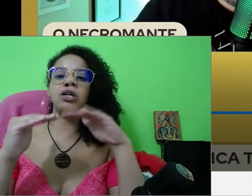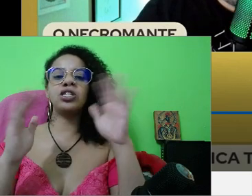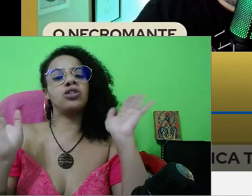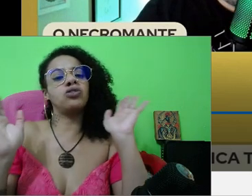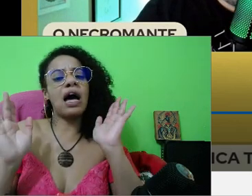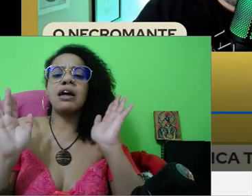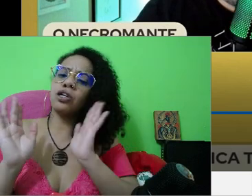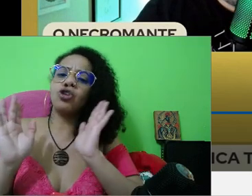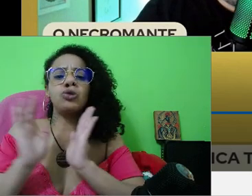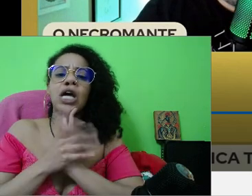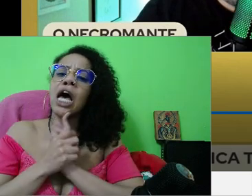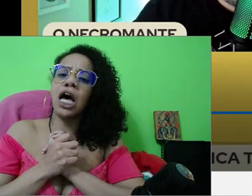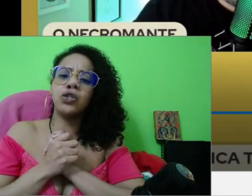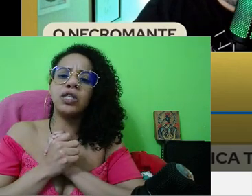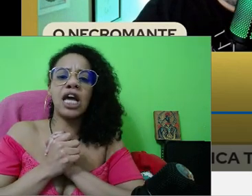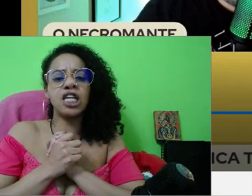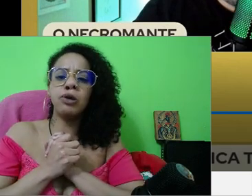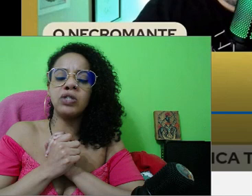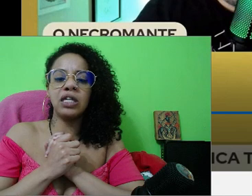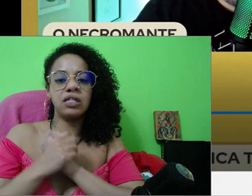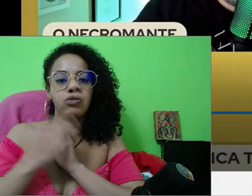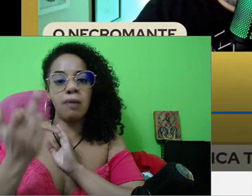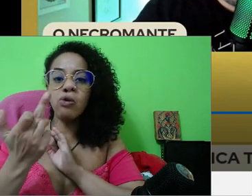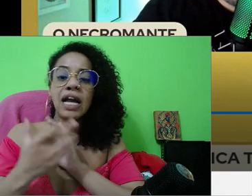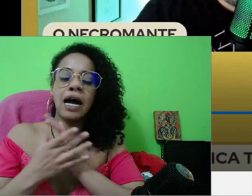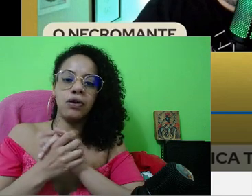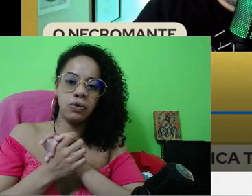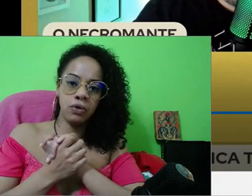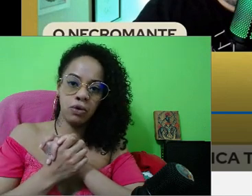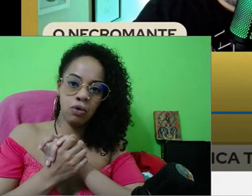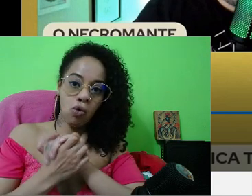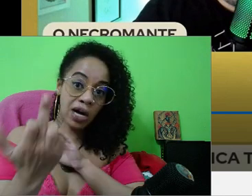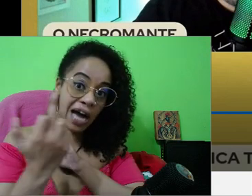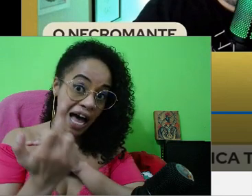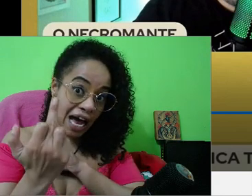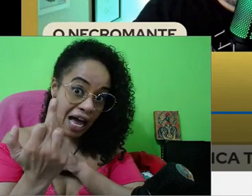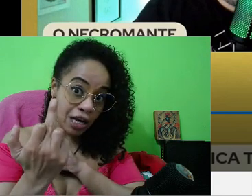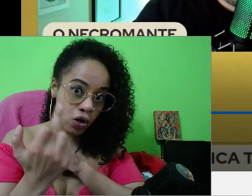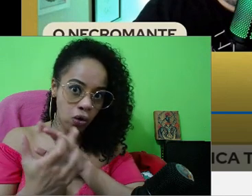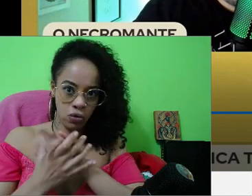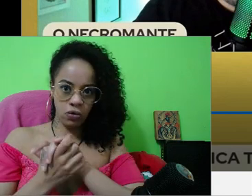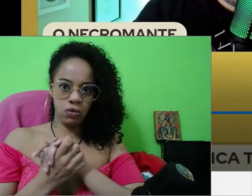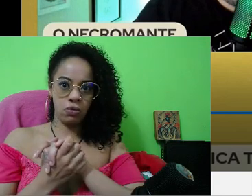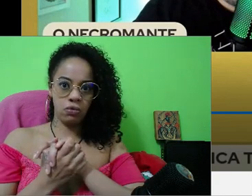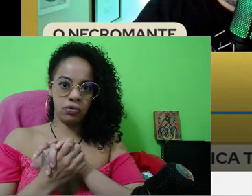fim aquela foto da simetria do ai tá todo mundo errado tem as mãozinha dou a mão certo